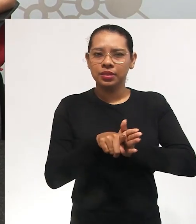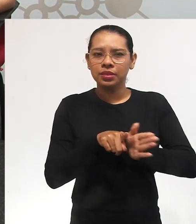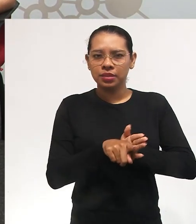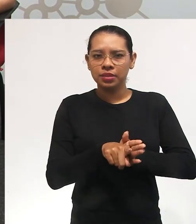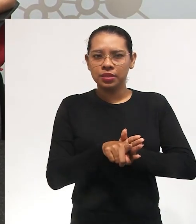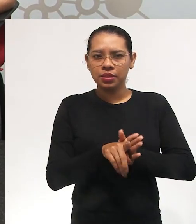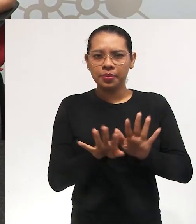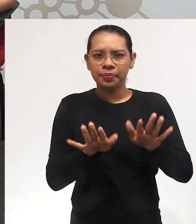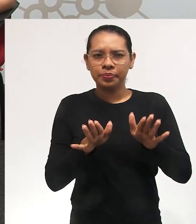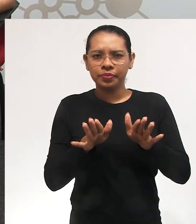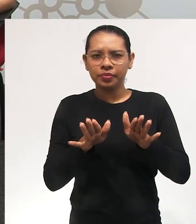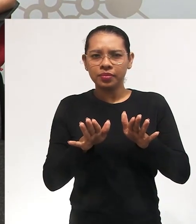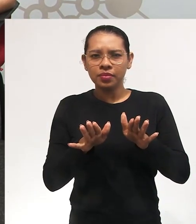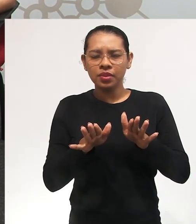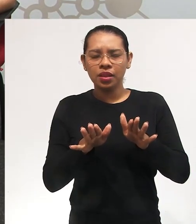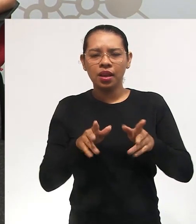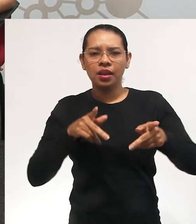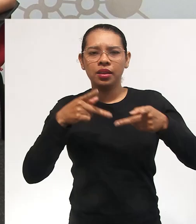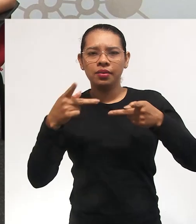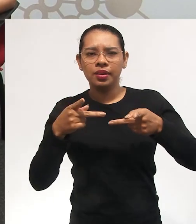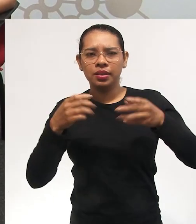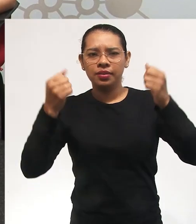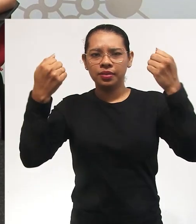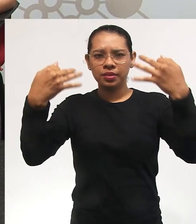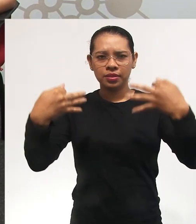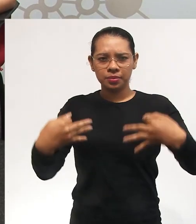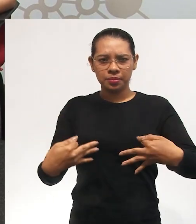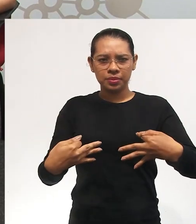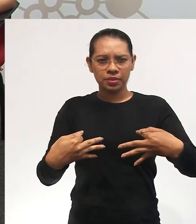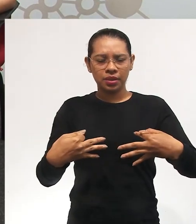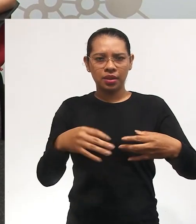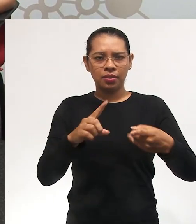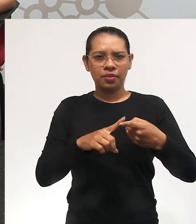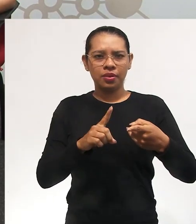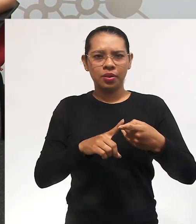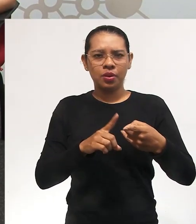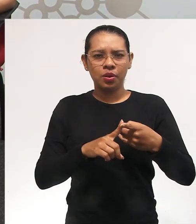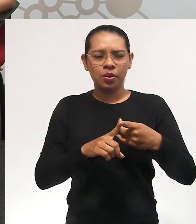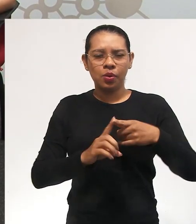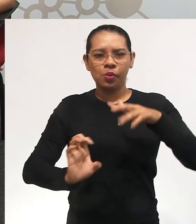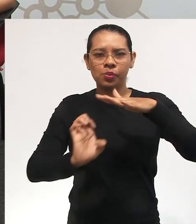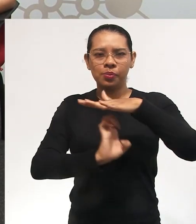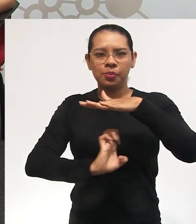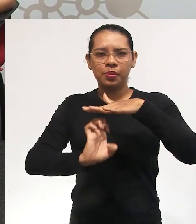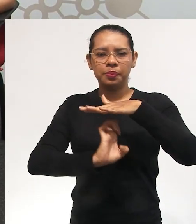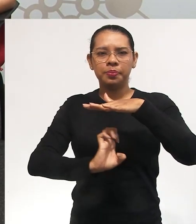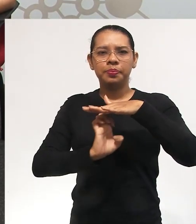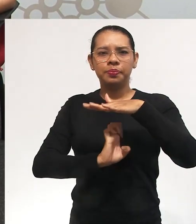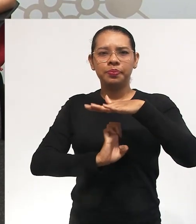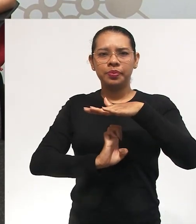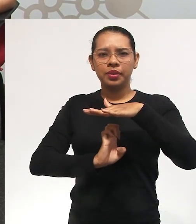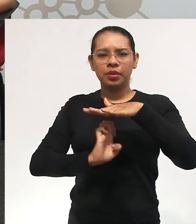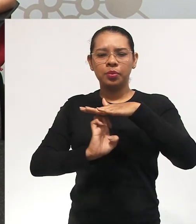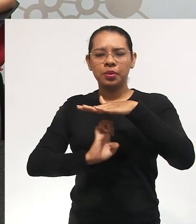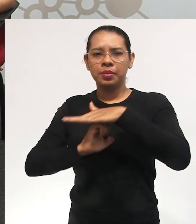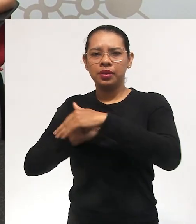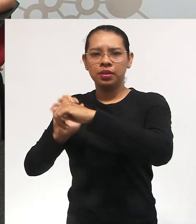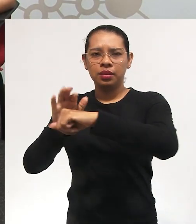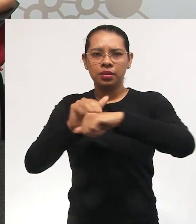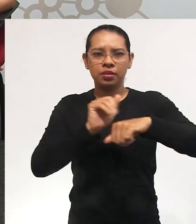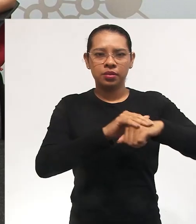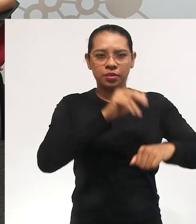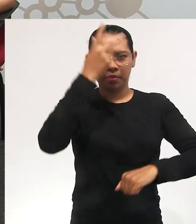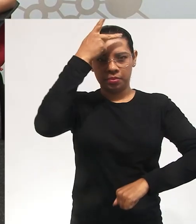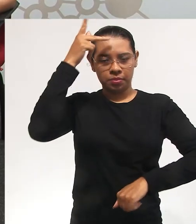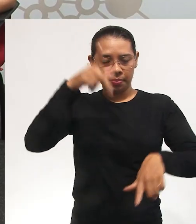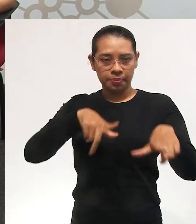recente, que falava que era uma empresa que recruta pessoas, né, para